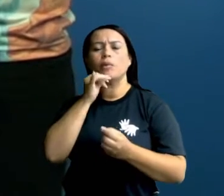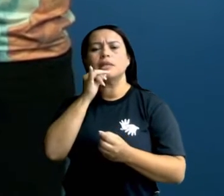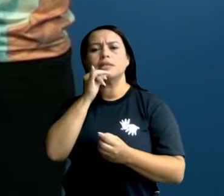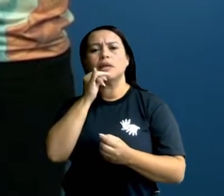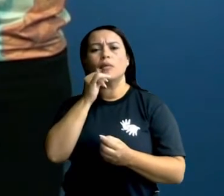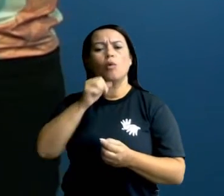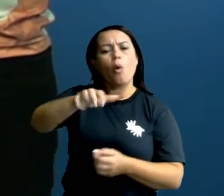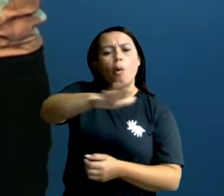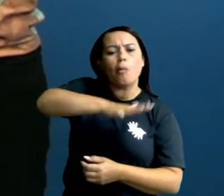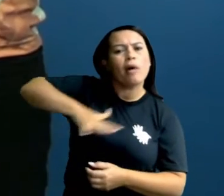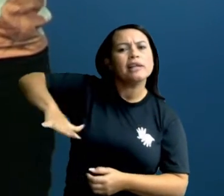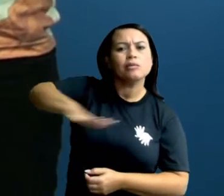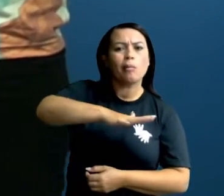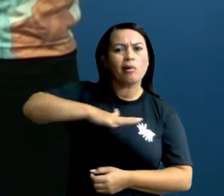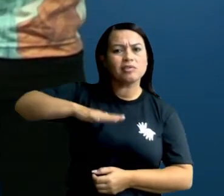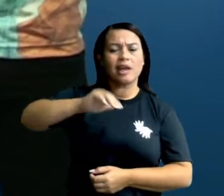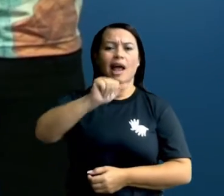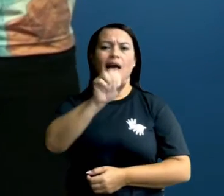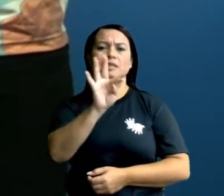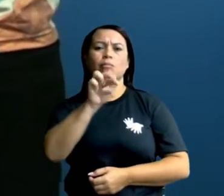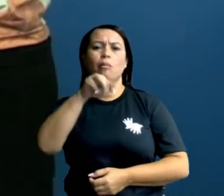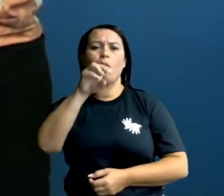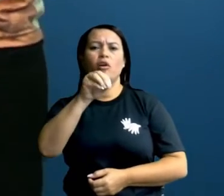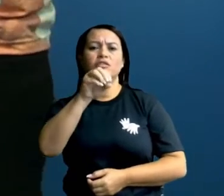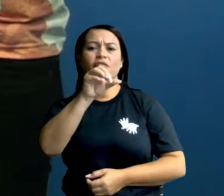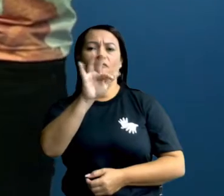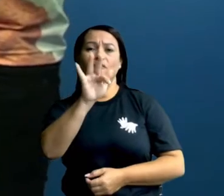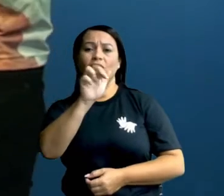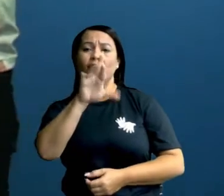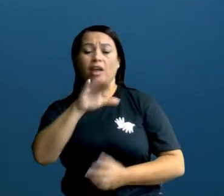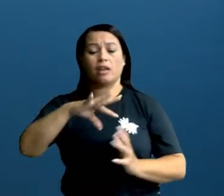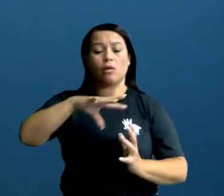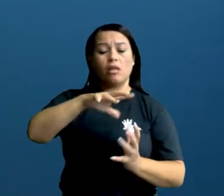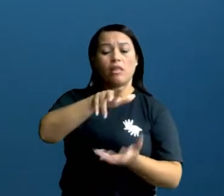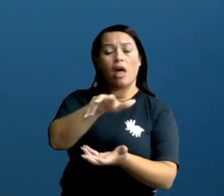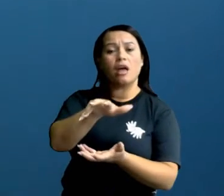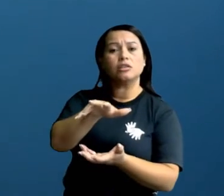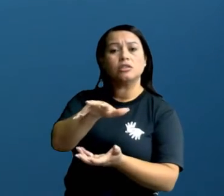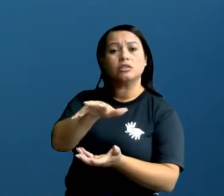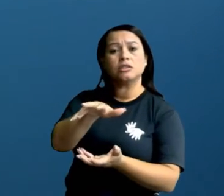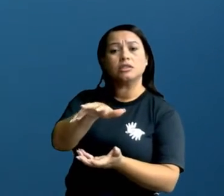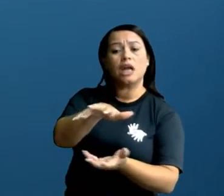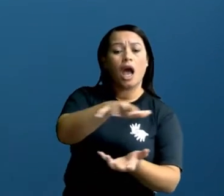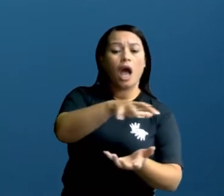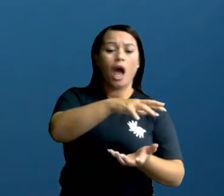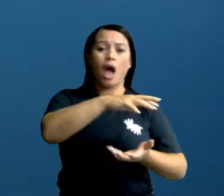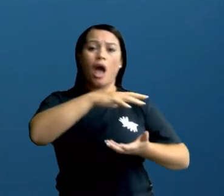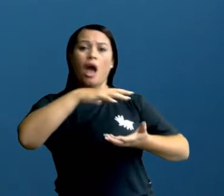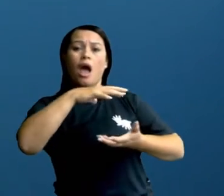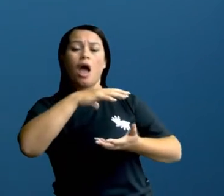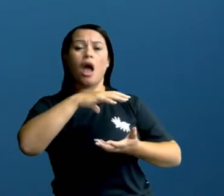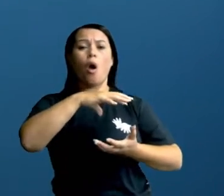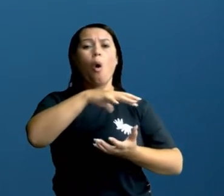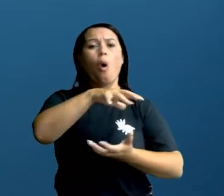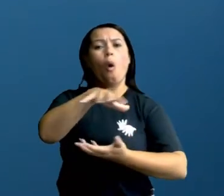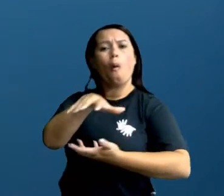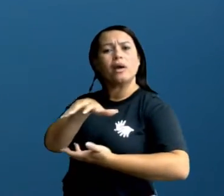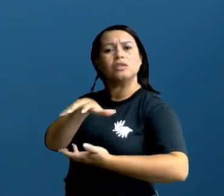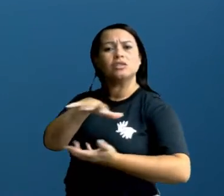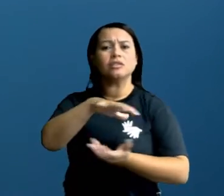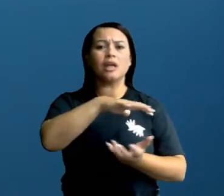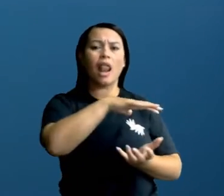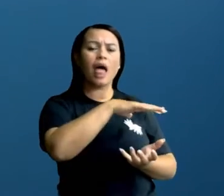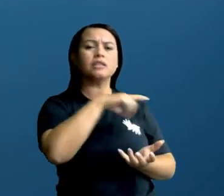atmosfera mesmo, propriamente dita, ao passo que a Terra gira no sentido, tá? Ao passo que a Terra gira no sentido oeste e leste, a gente vai